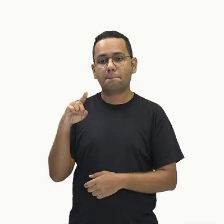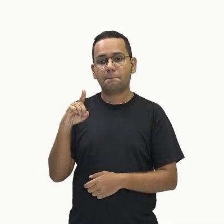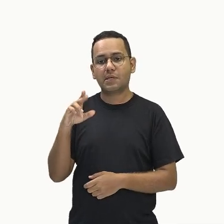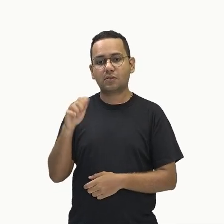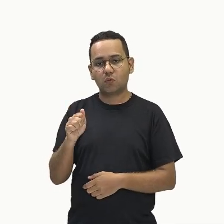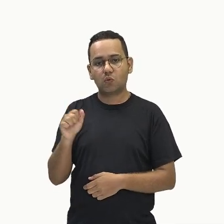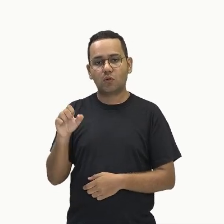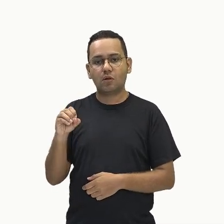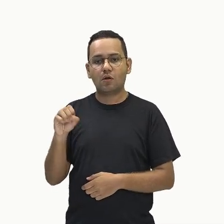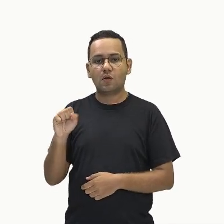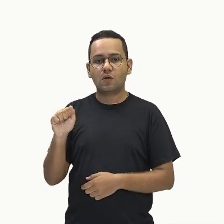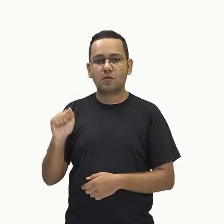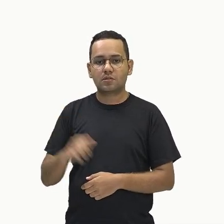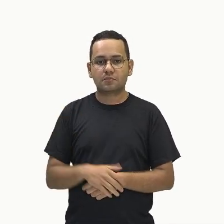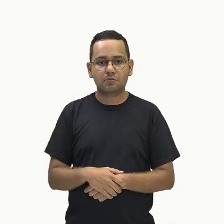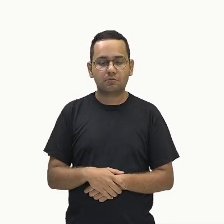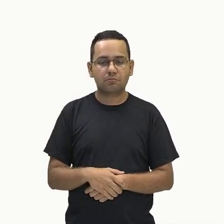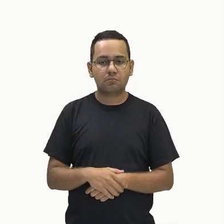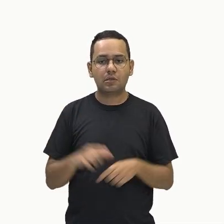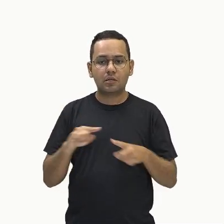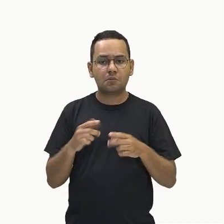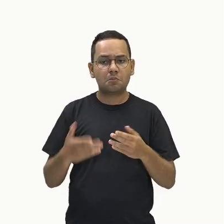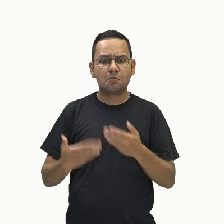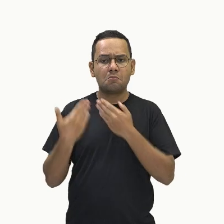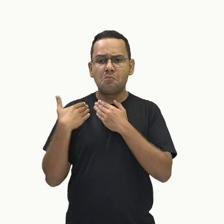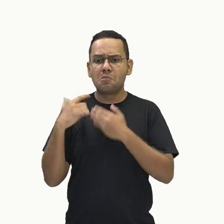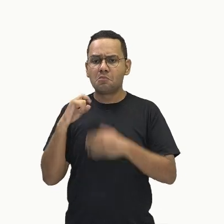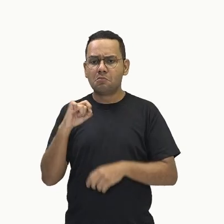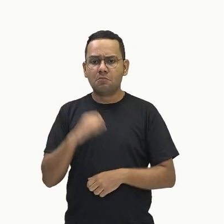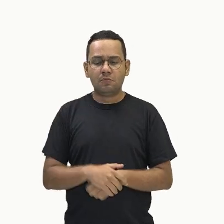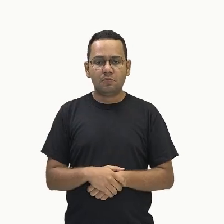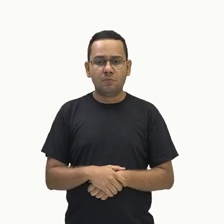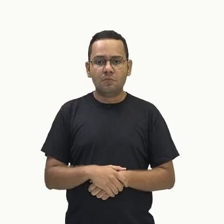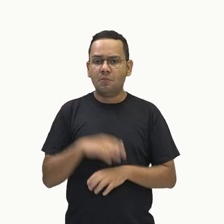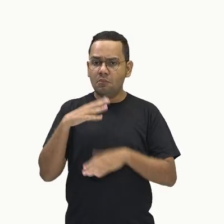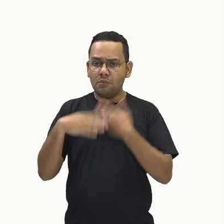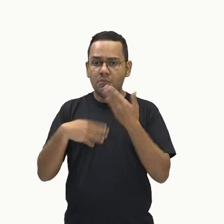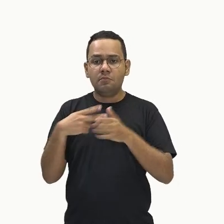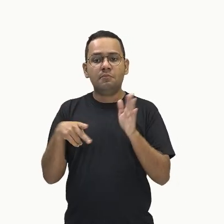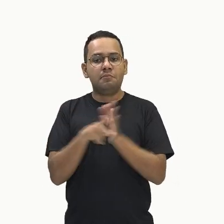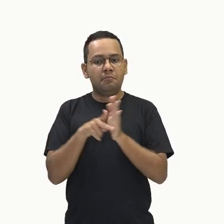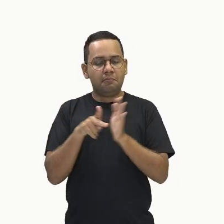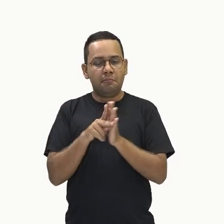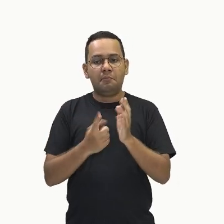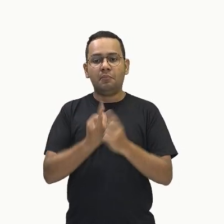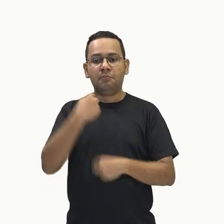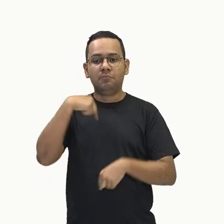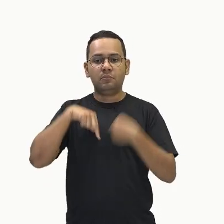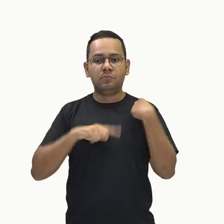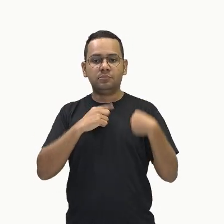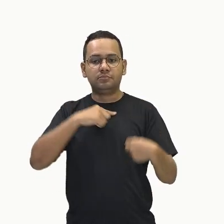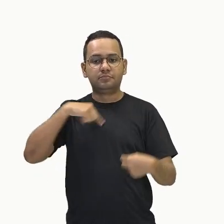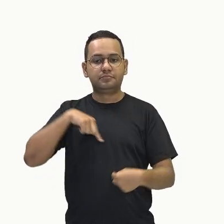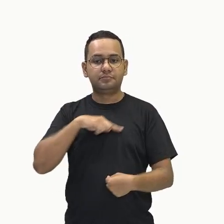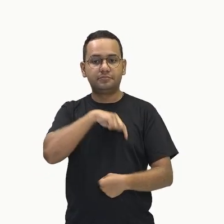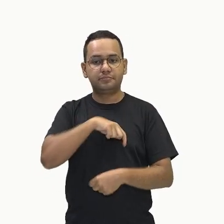são responsáveis pela coagulação sanguínea. Quando você tem um corte